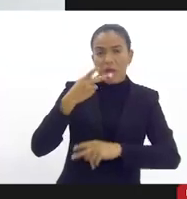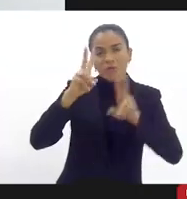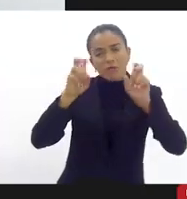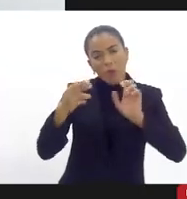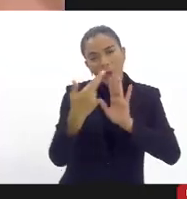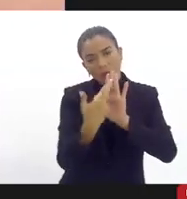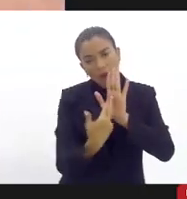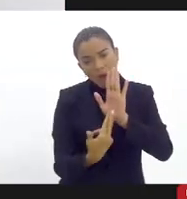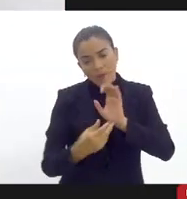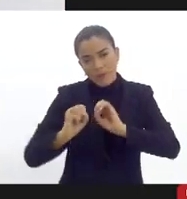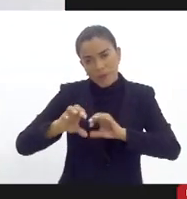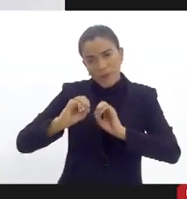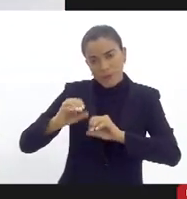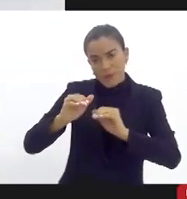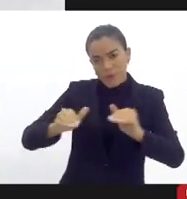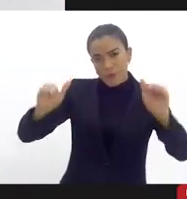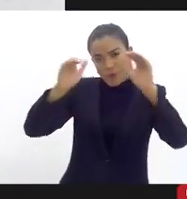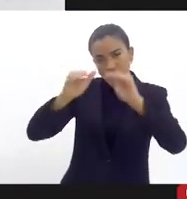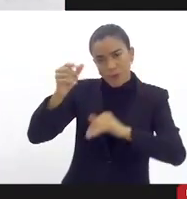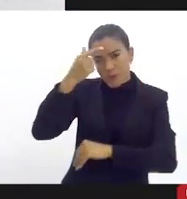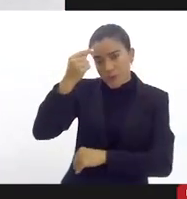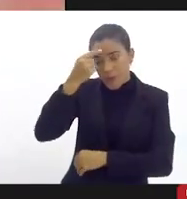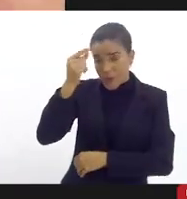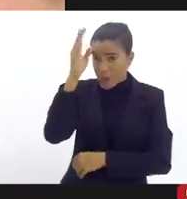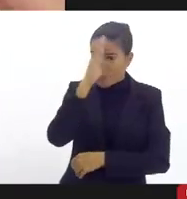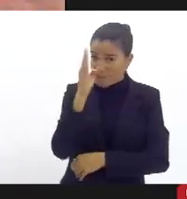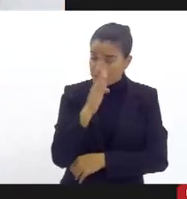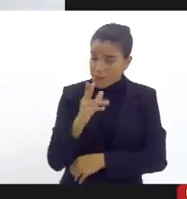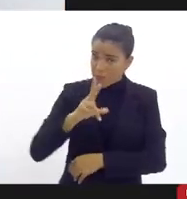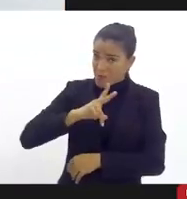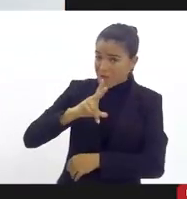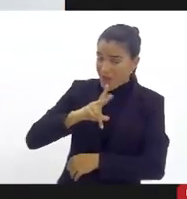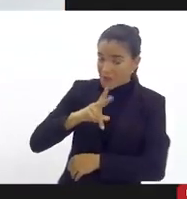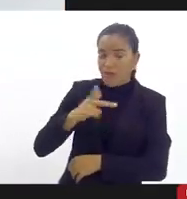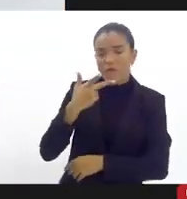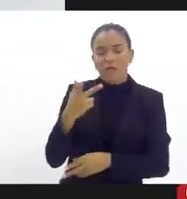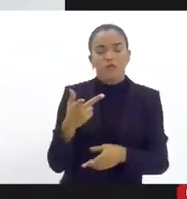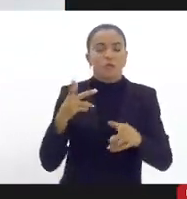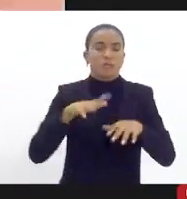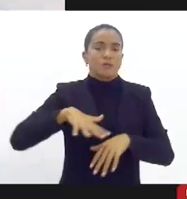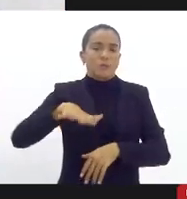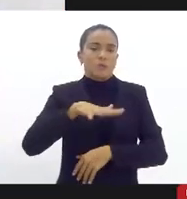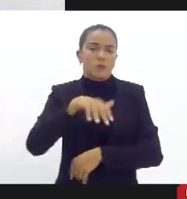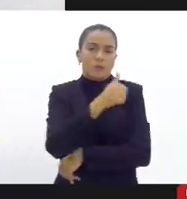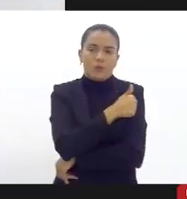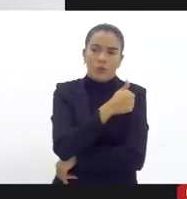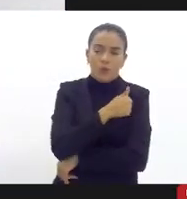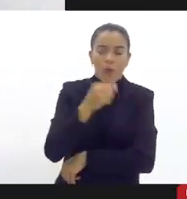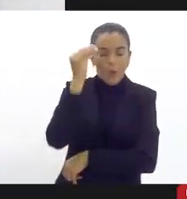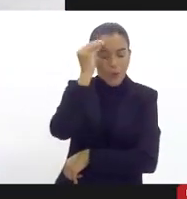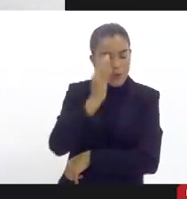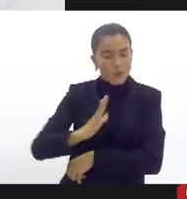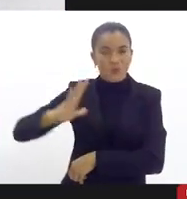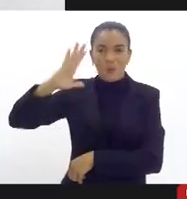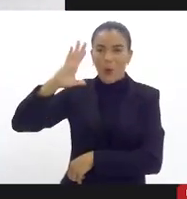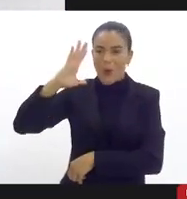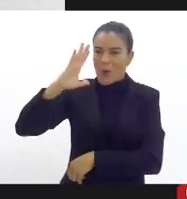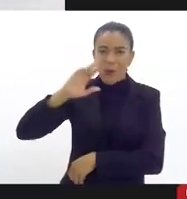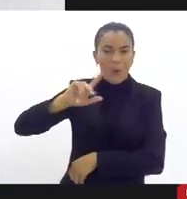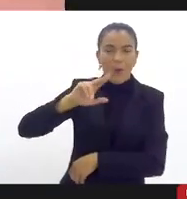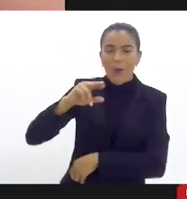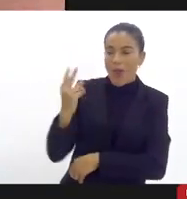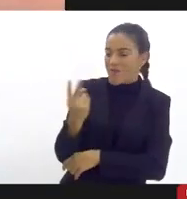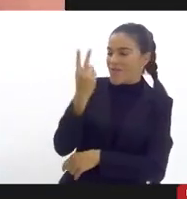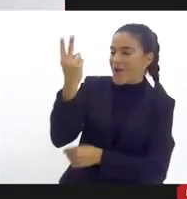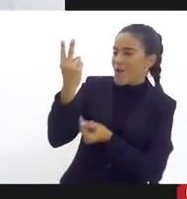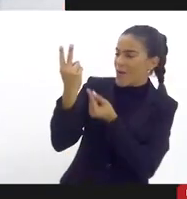regulamentação no ensino superior privado no Brasil hoje também é falar da situação dos Estudantes os sonhos gente não são não são valores